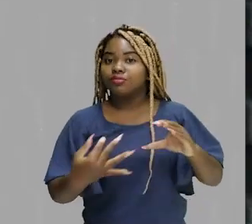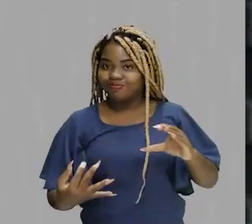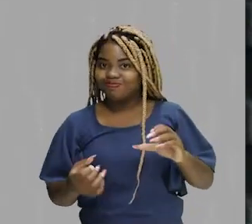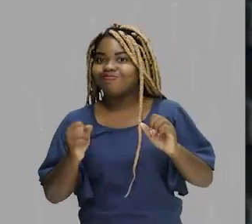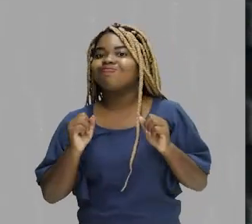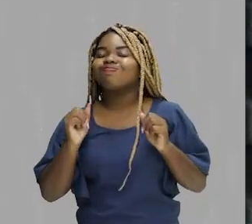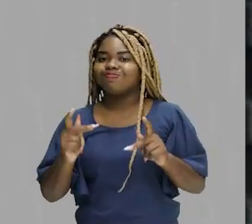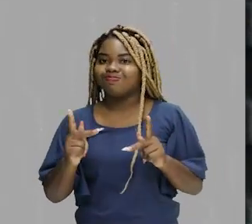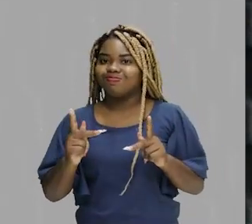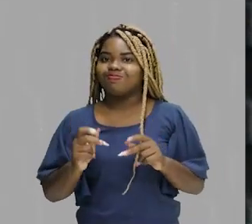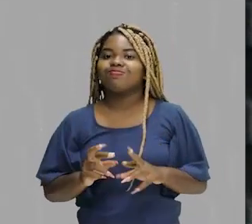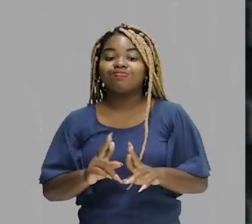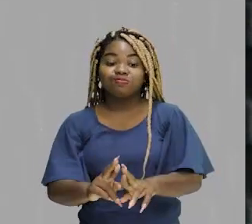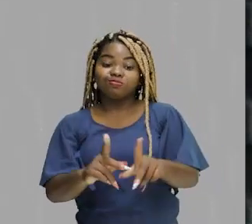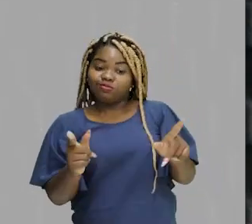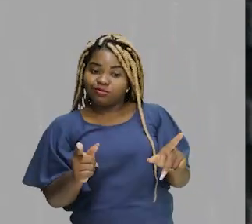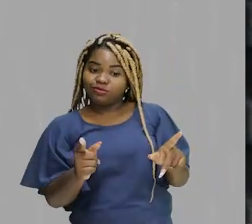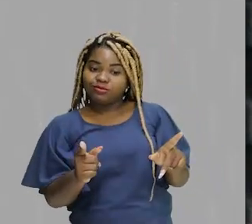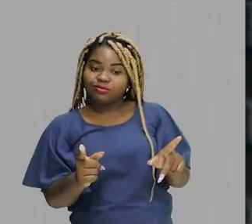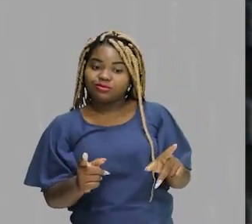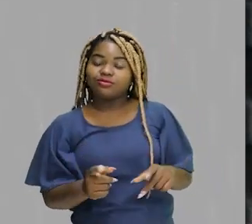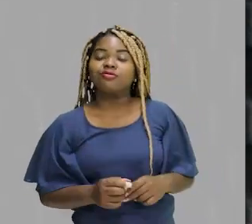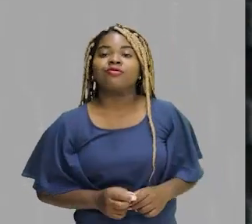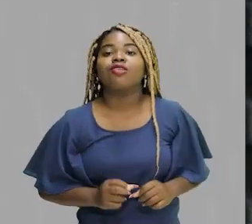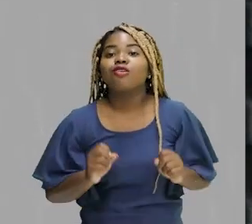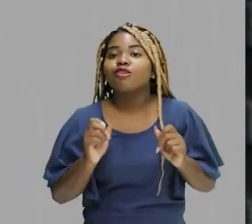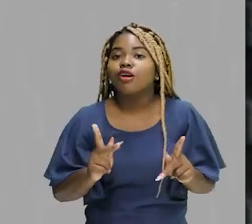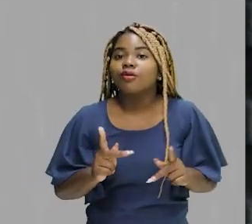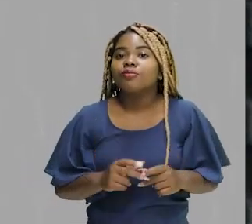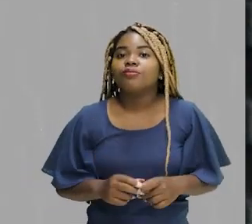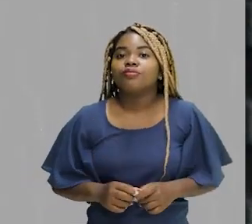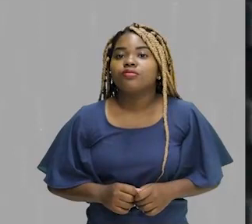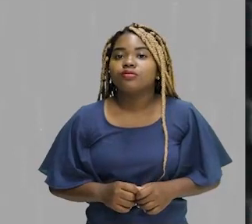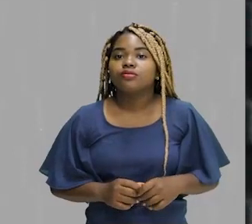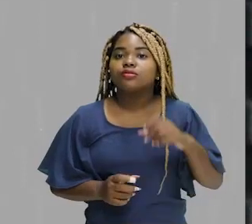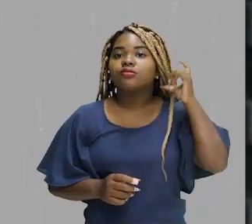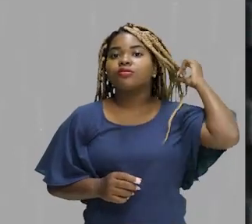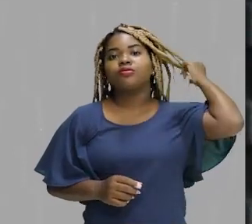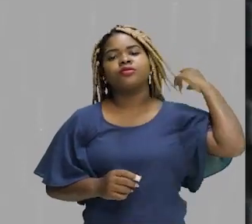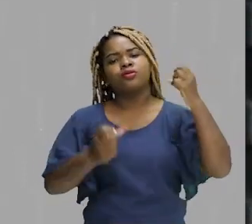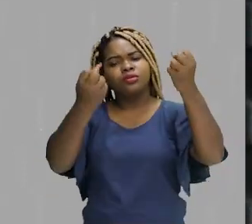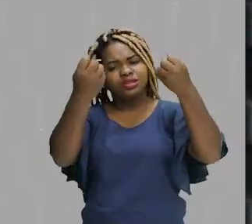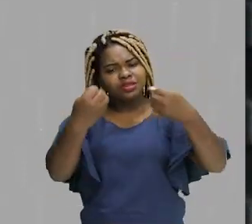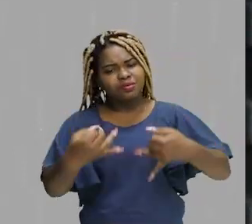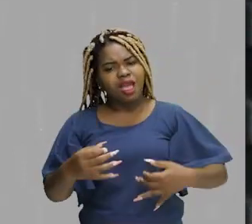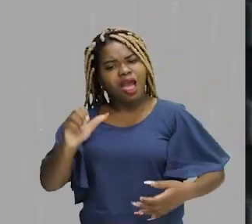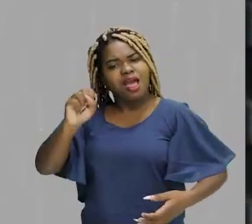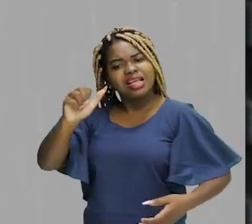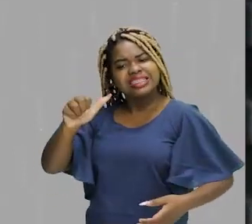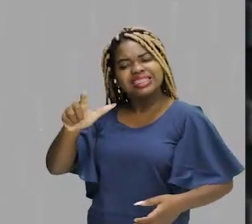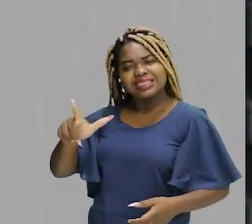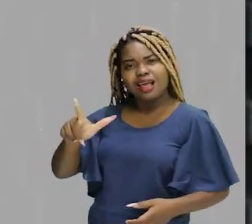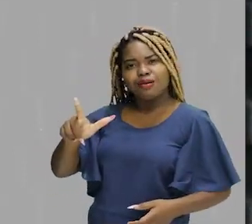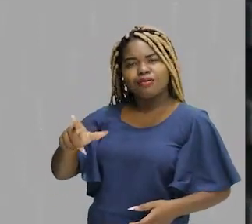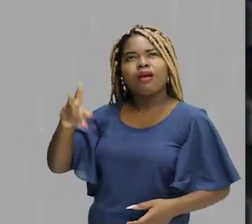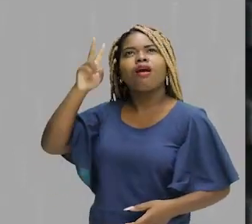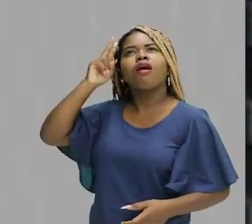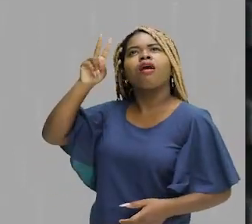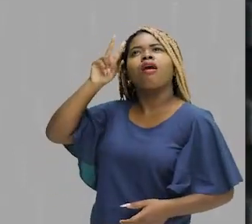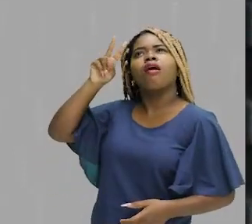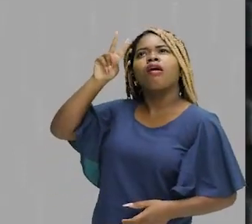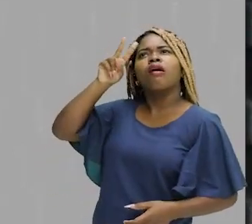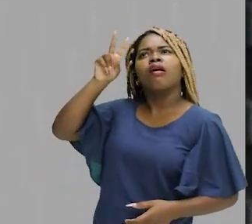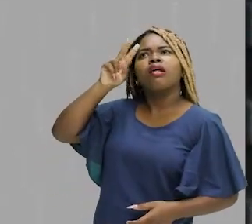que vamos já falar sobre essa característica. Então, quando se fala de sal, não necessariamente estamos